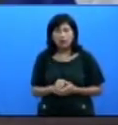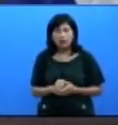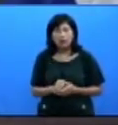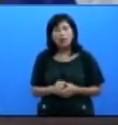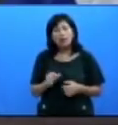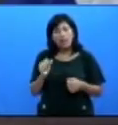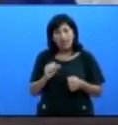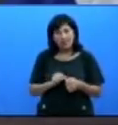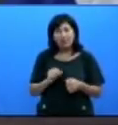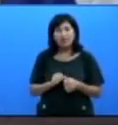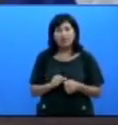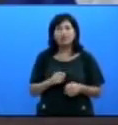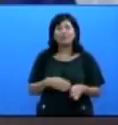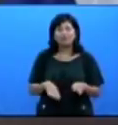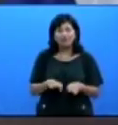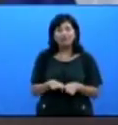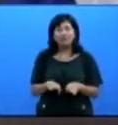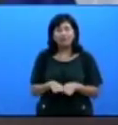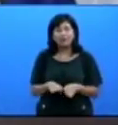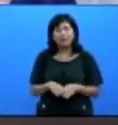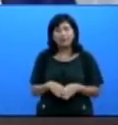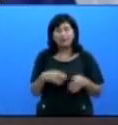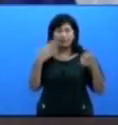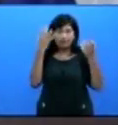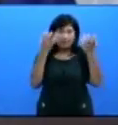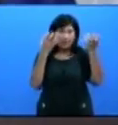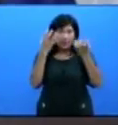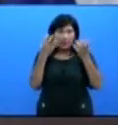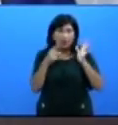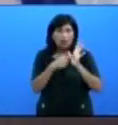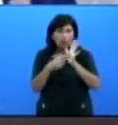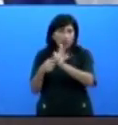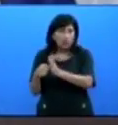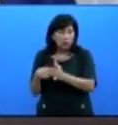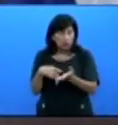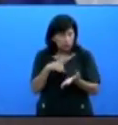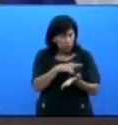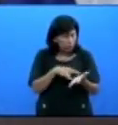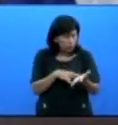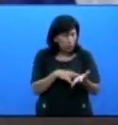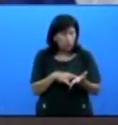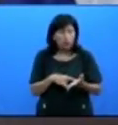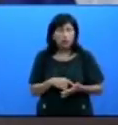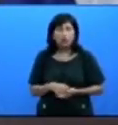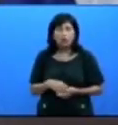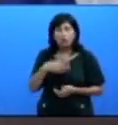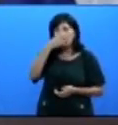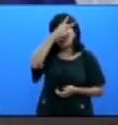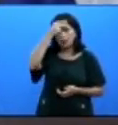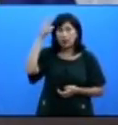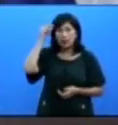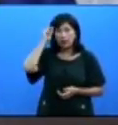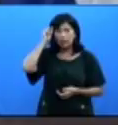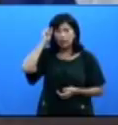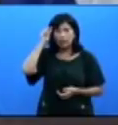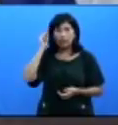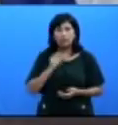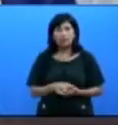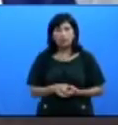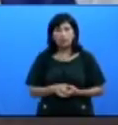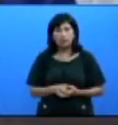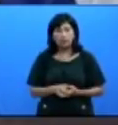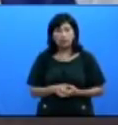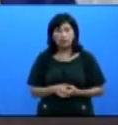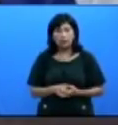Nós fomos, o que a gente queria era protocolar o documento, protocolamos, né, no protocolo geral da prefeitura, não há problema nenhum,